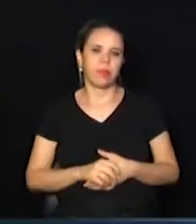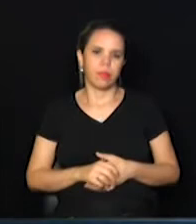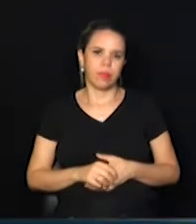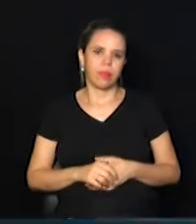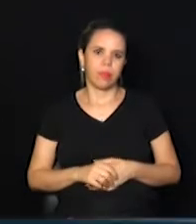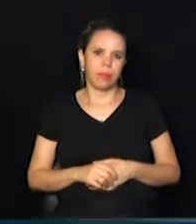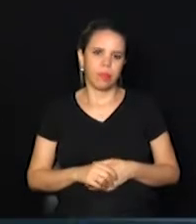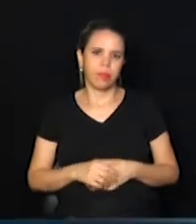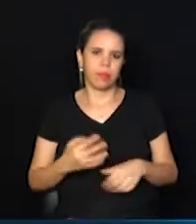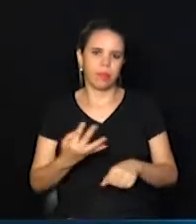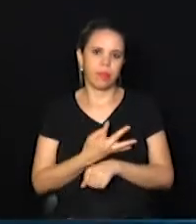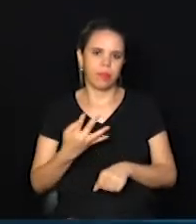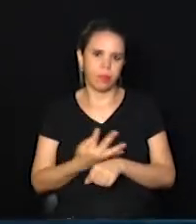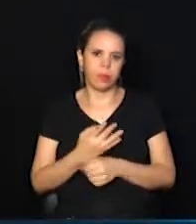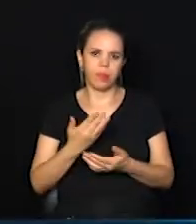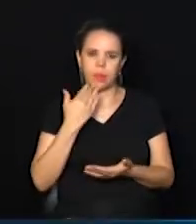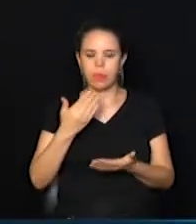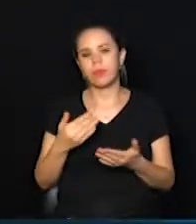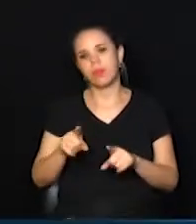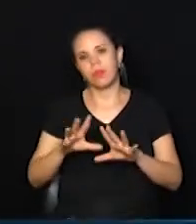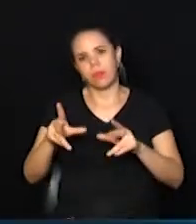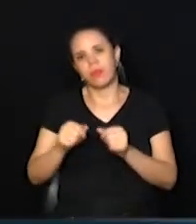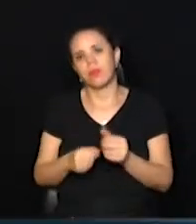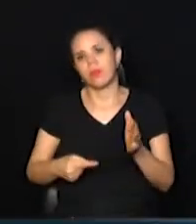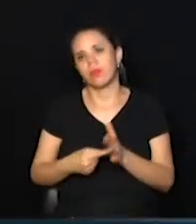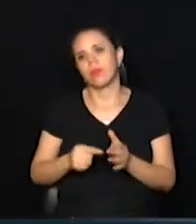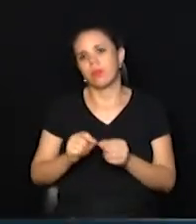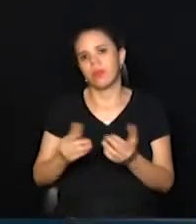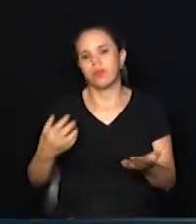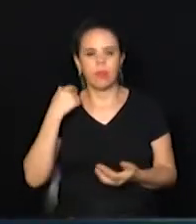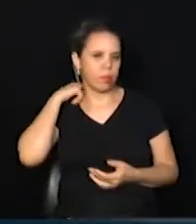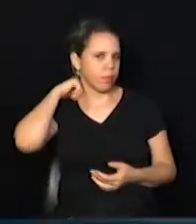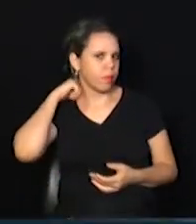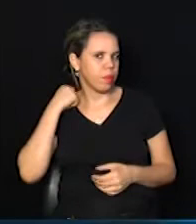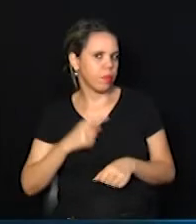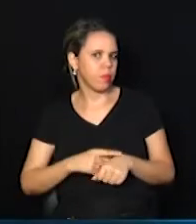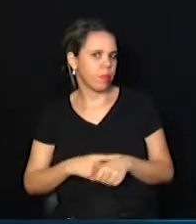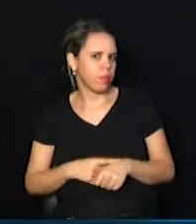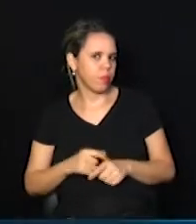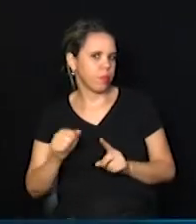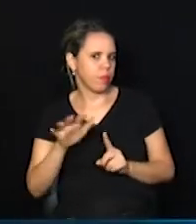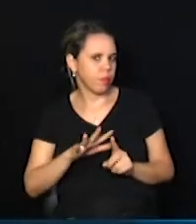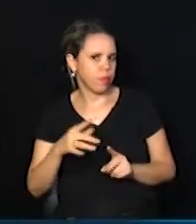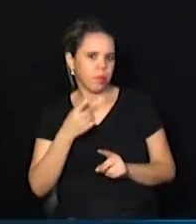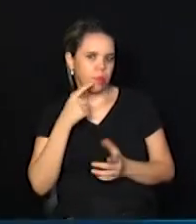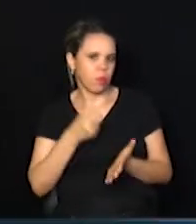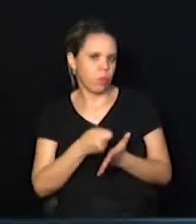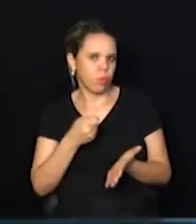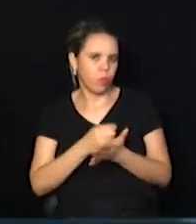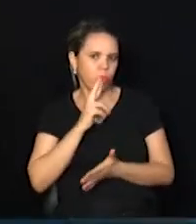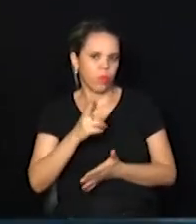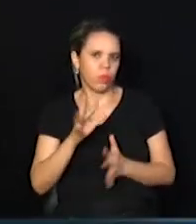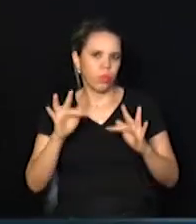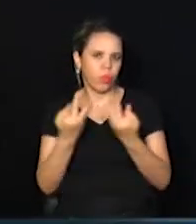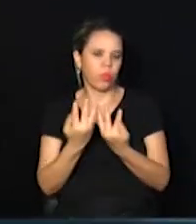instâncias, esgotamos essas instâncias e é essa denúncia que nós faremos agora, nesse momento. A sociedade campineira exige uma resposta, a